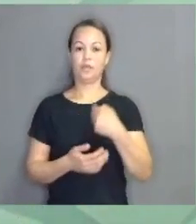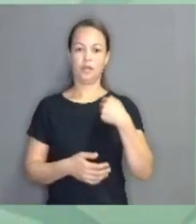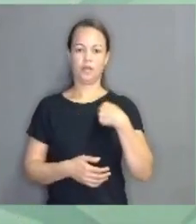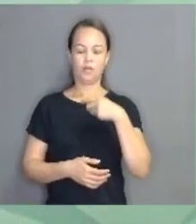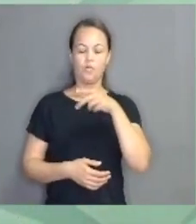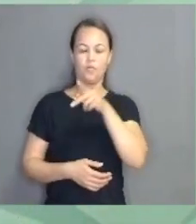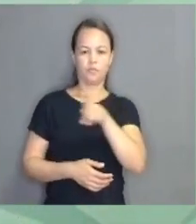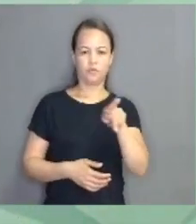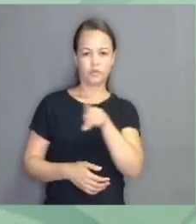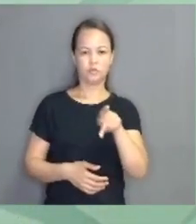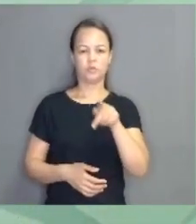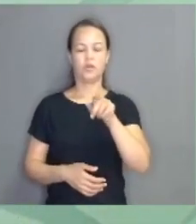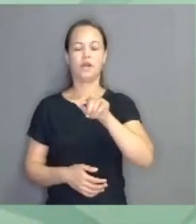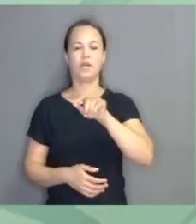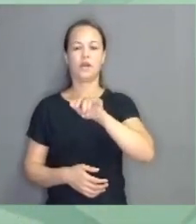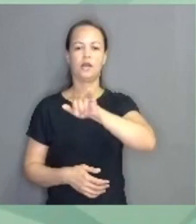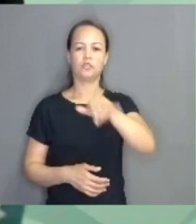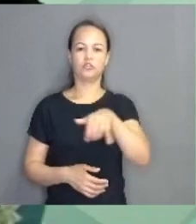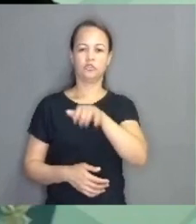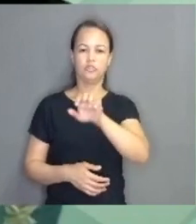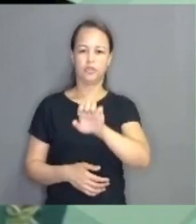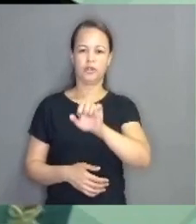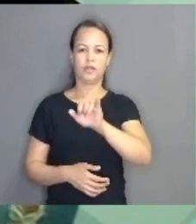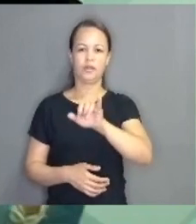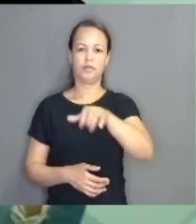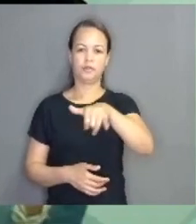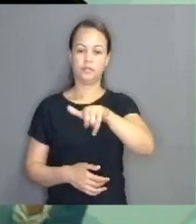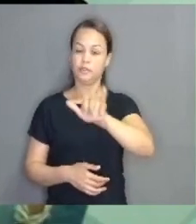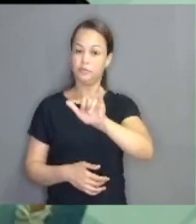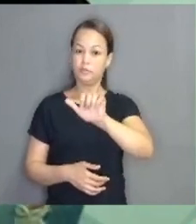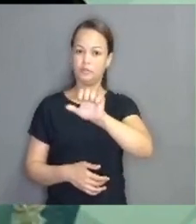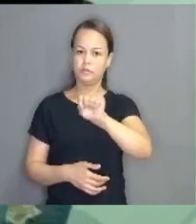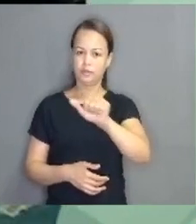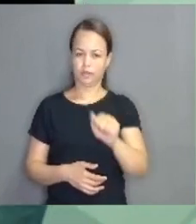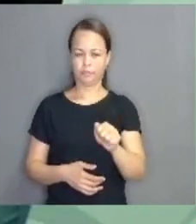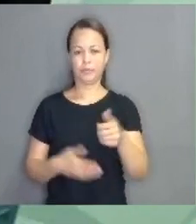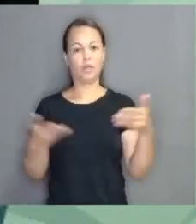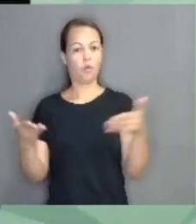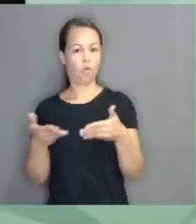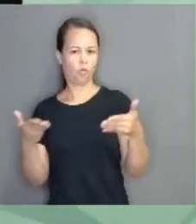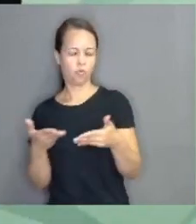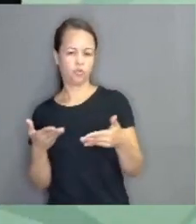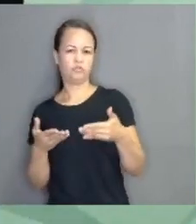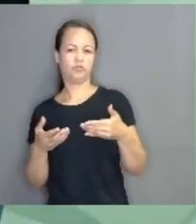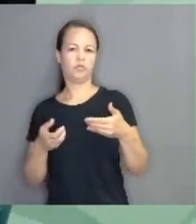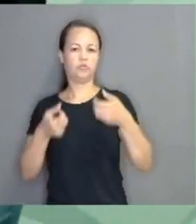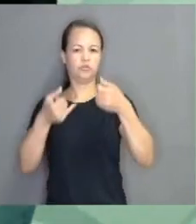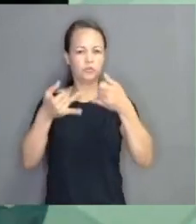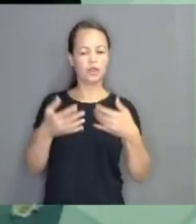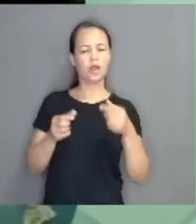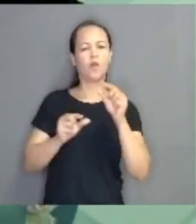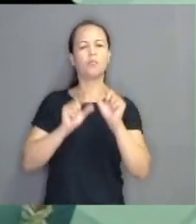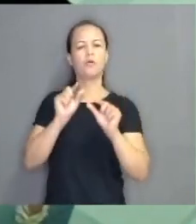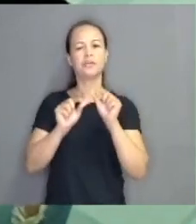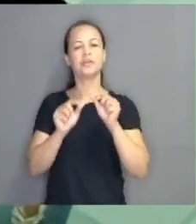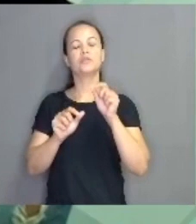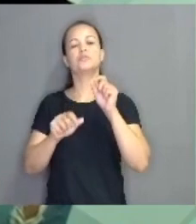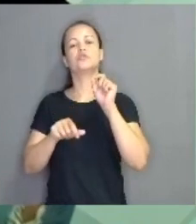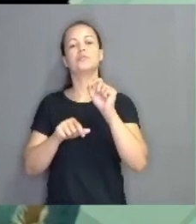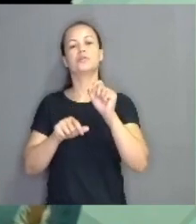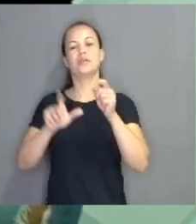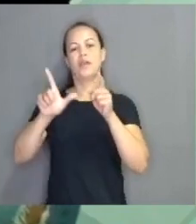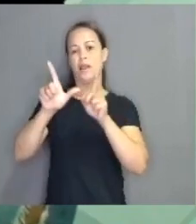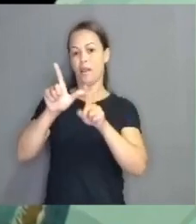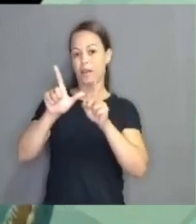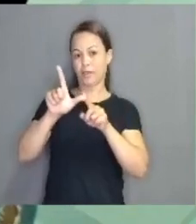Hoje nós vamos falar um pouquinho sobre as letras e os números. Vocês já conhecem as letras? E os números?